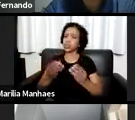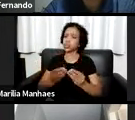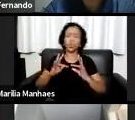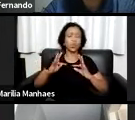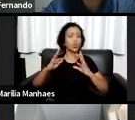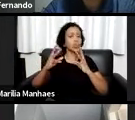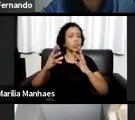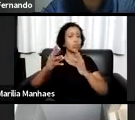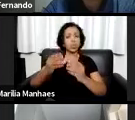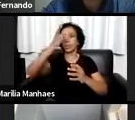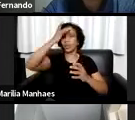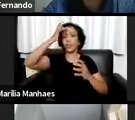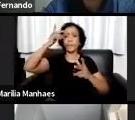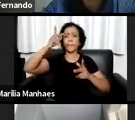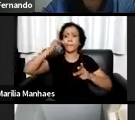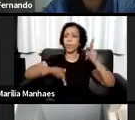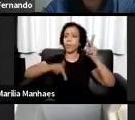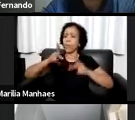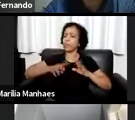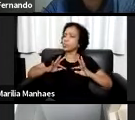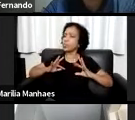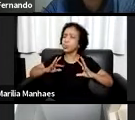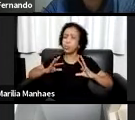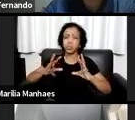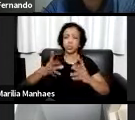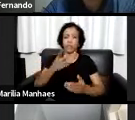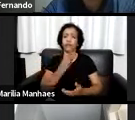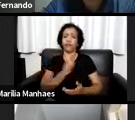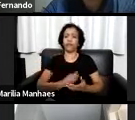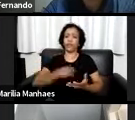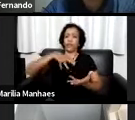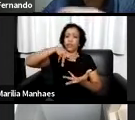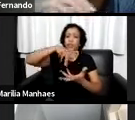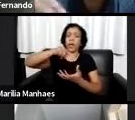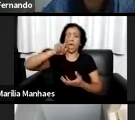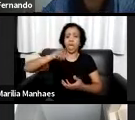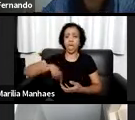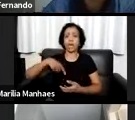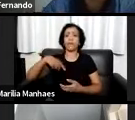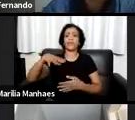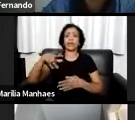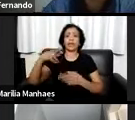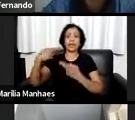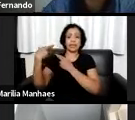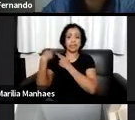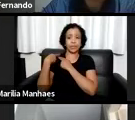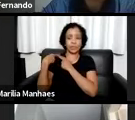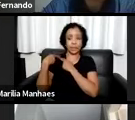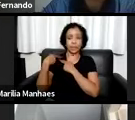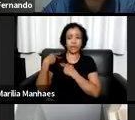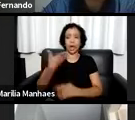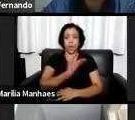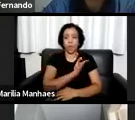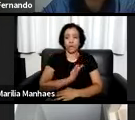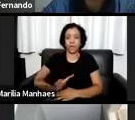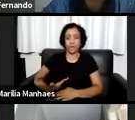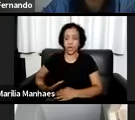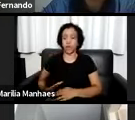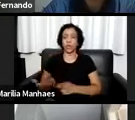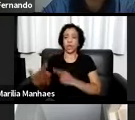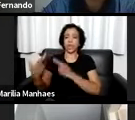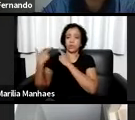humanidade. Aqueles que têm a responsabilidade de governar, os que têm a responsabilidade de nos orientar do